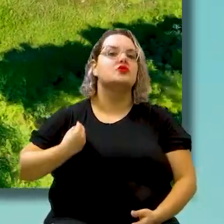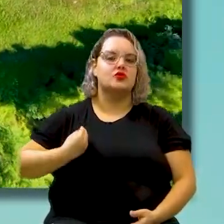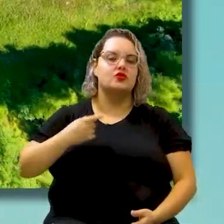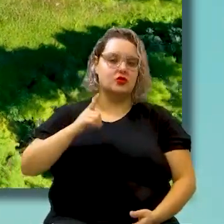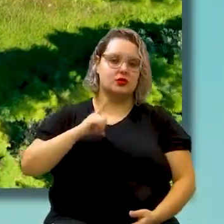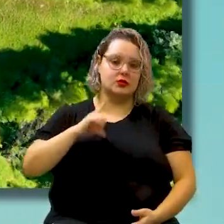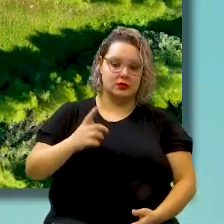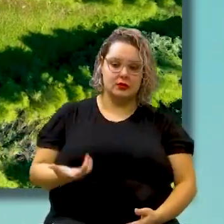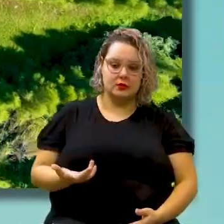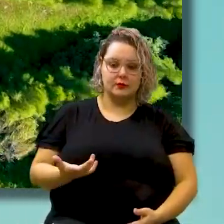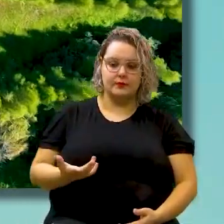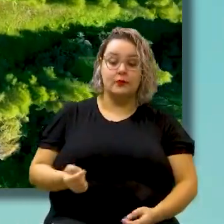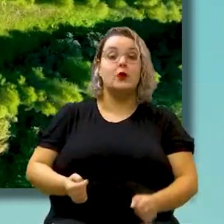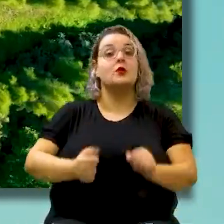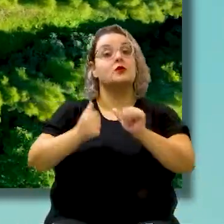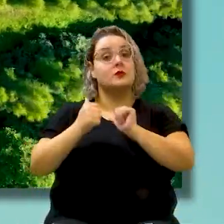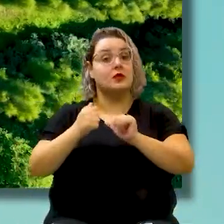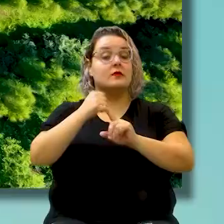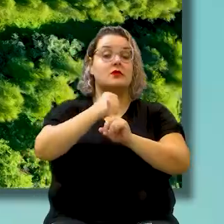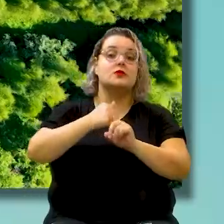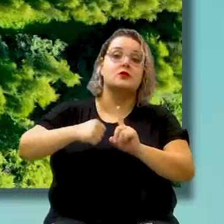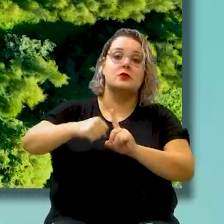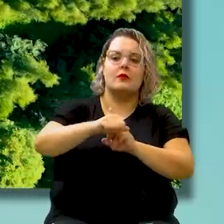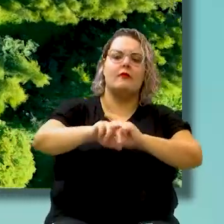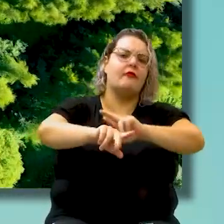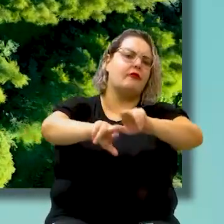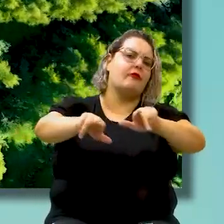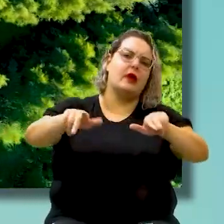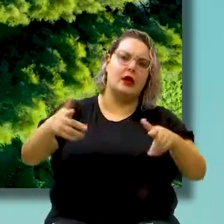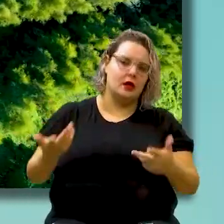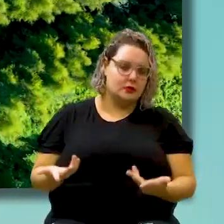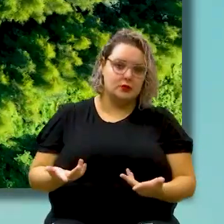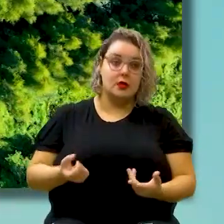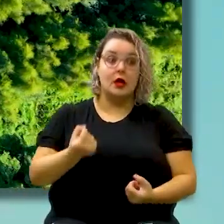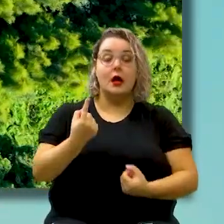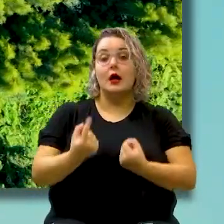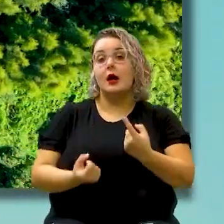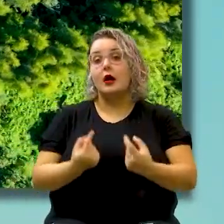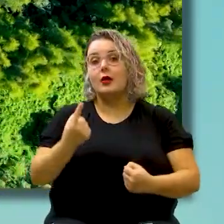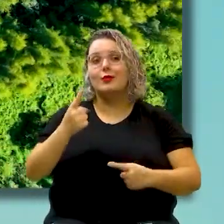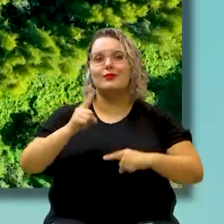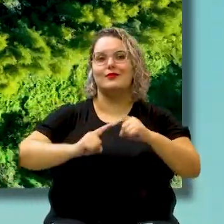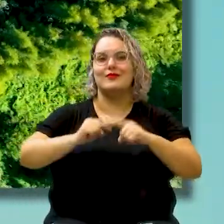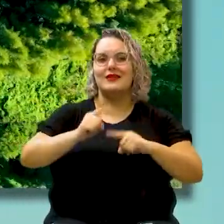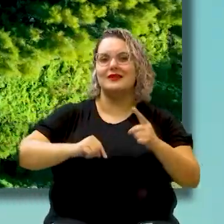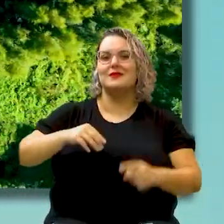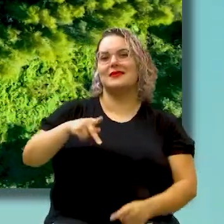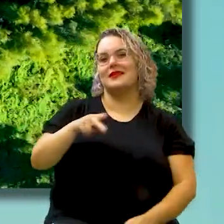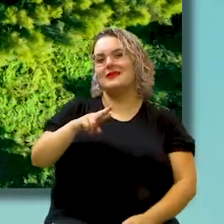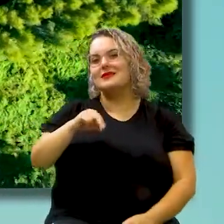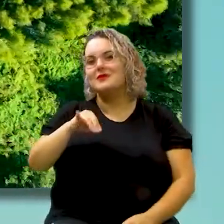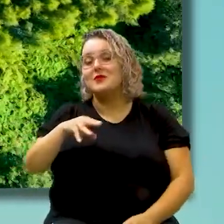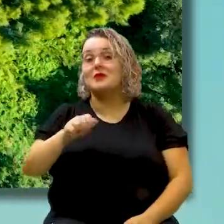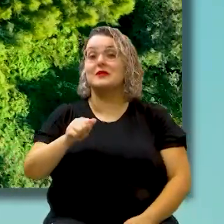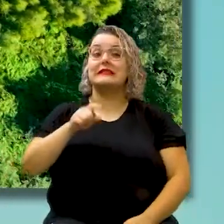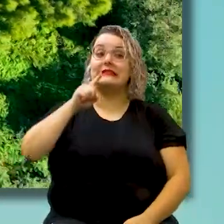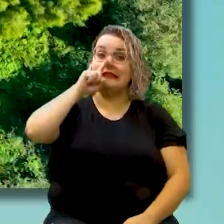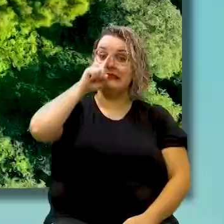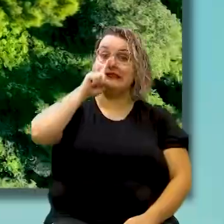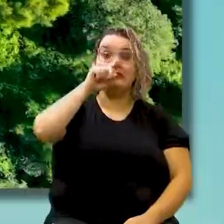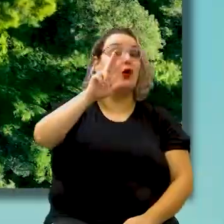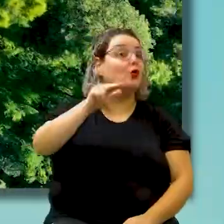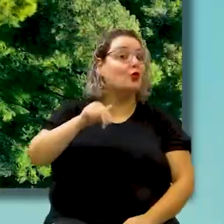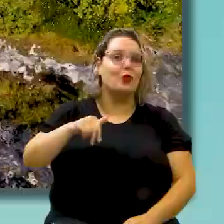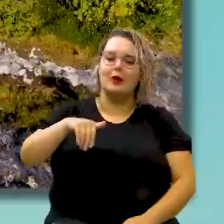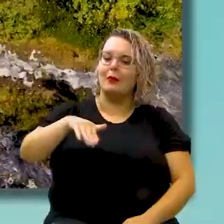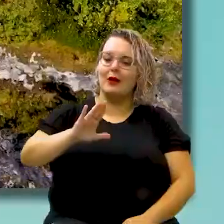de existir. No caso dos benefícios sociais, são muitos, porque algumas matérias-primas, elas estão mesmo em risco